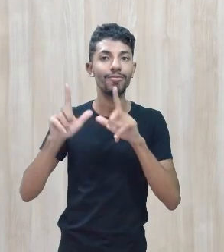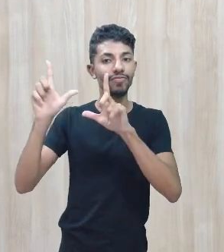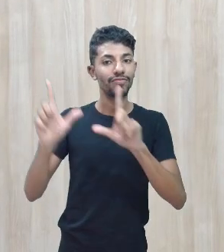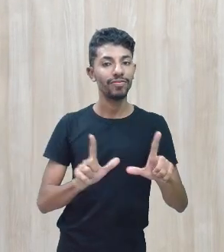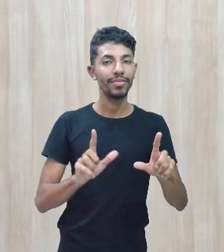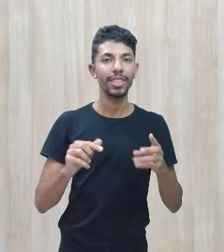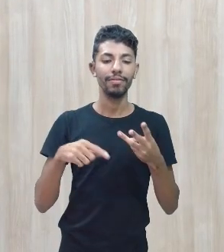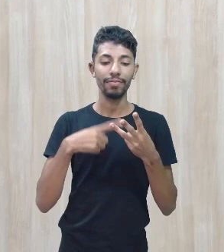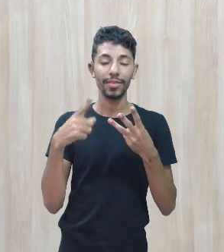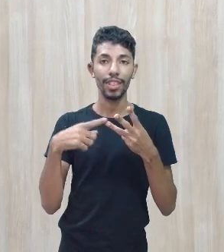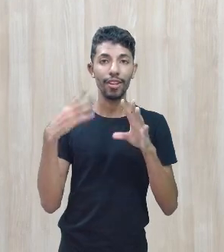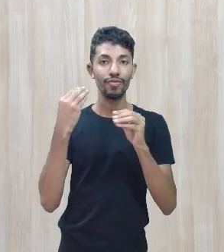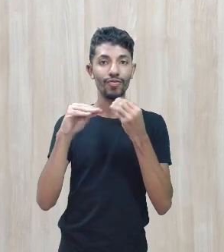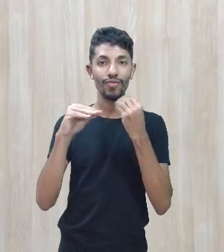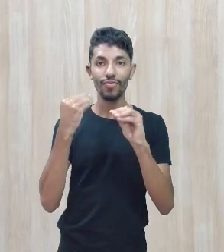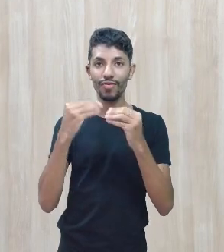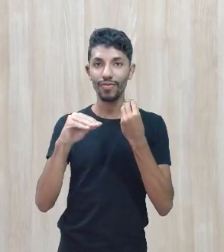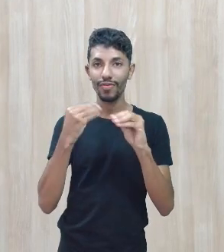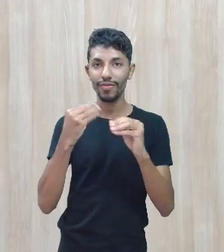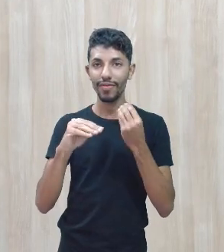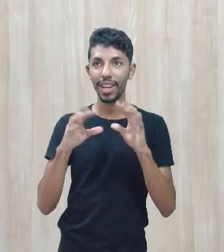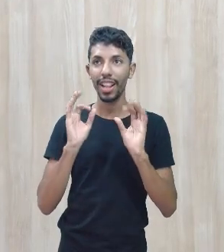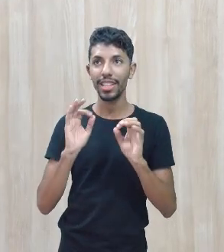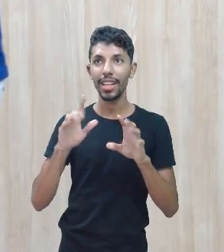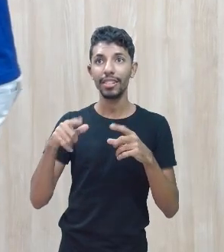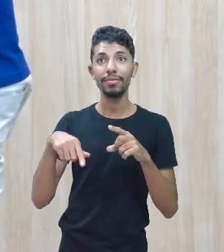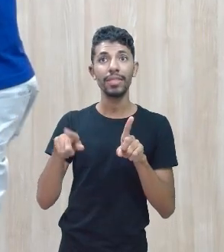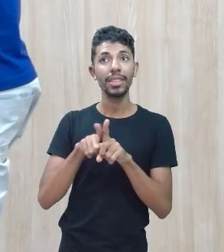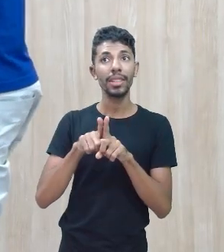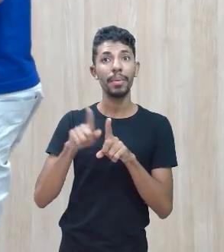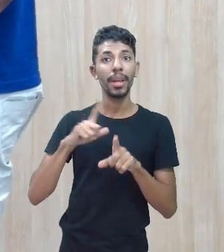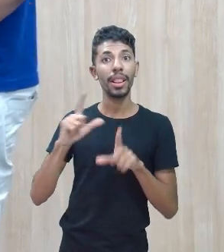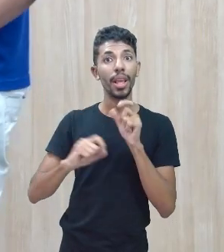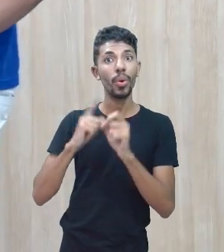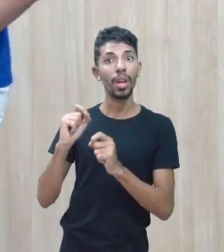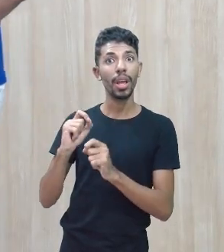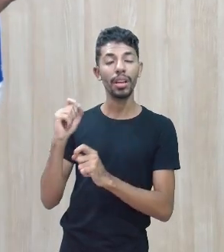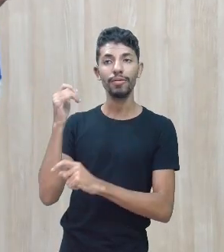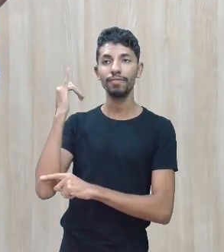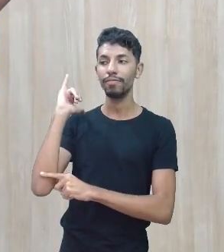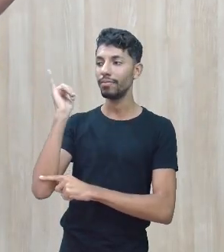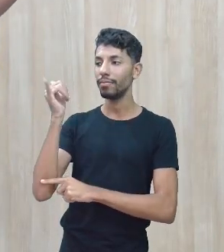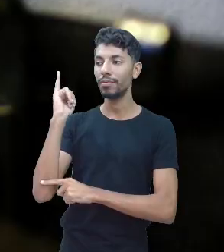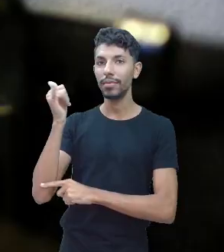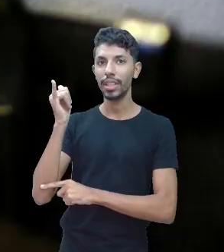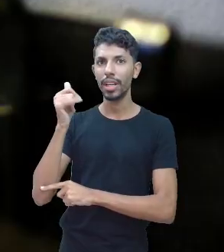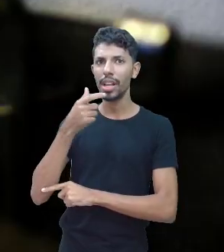as novelas e temos o conto.